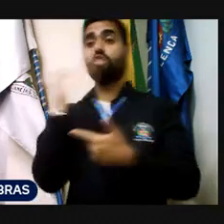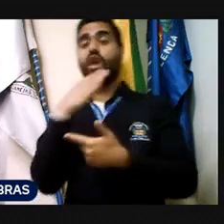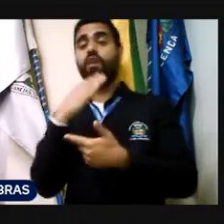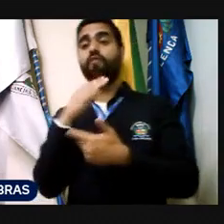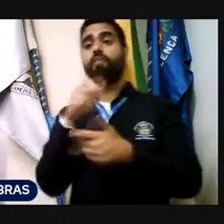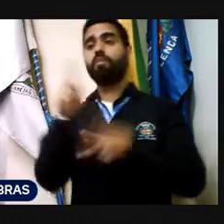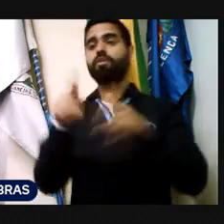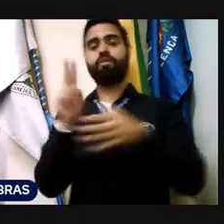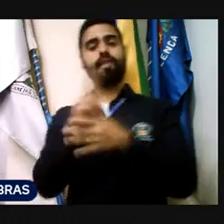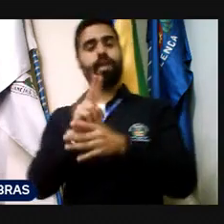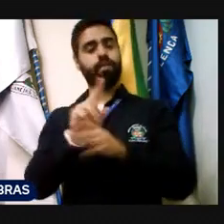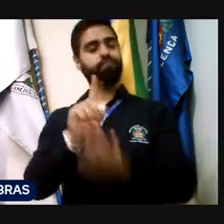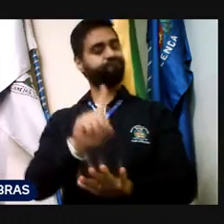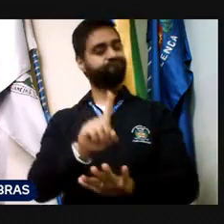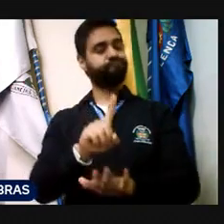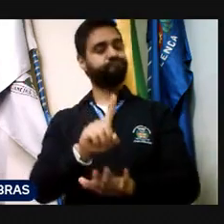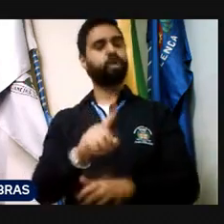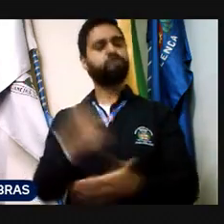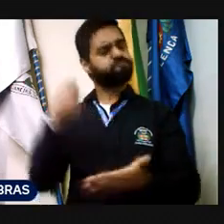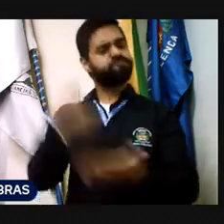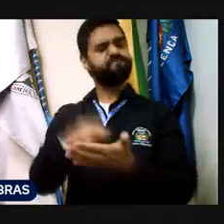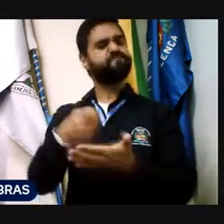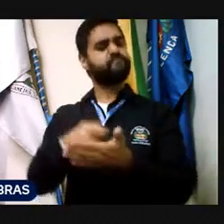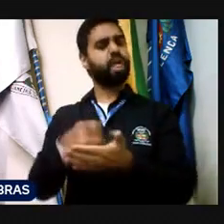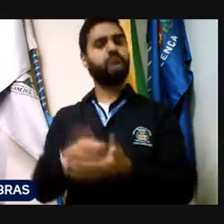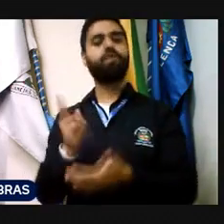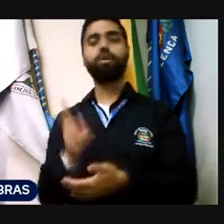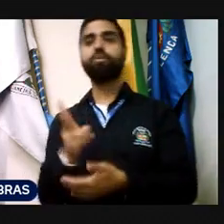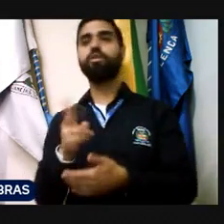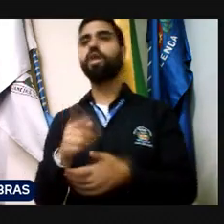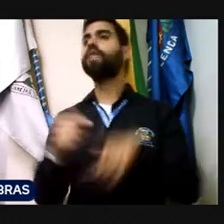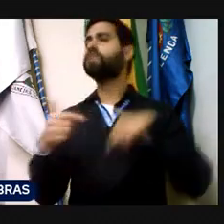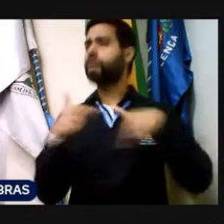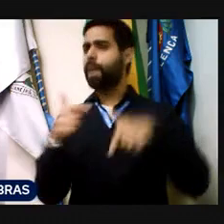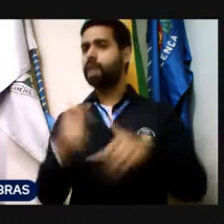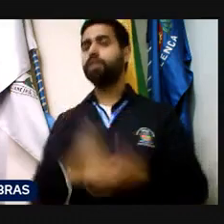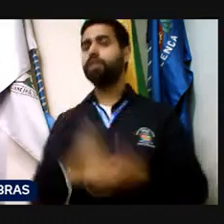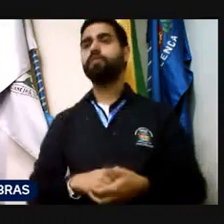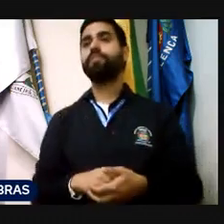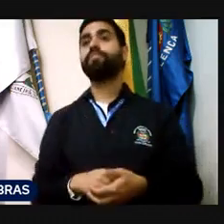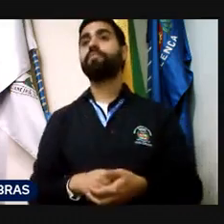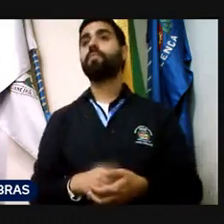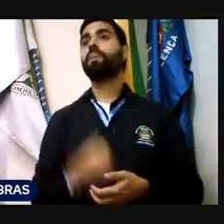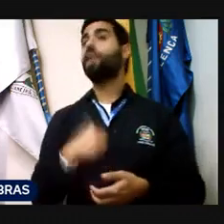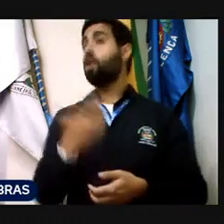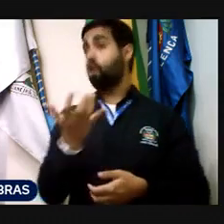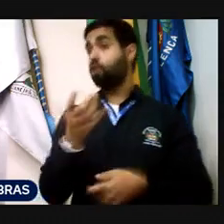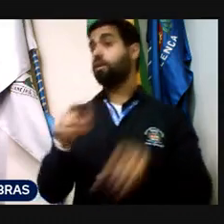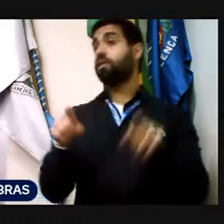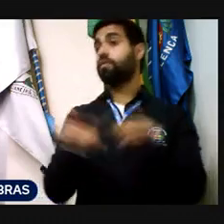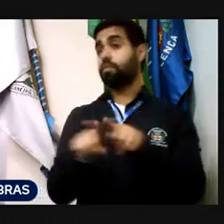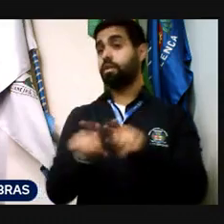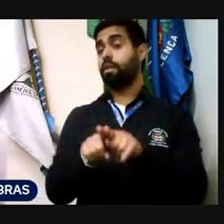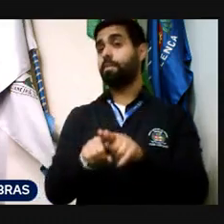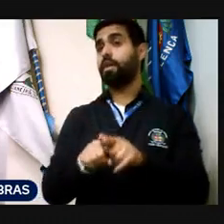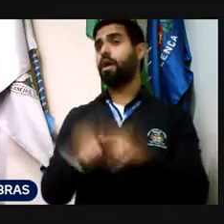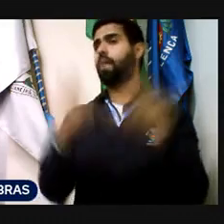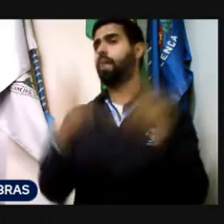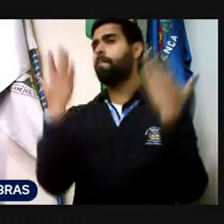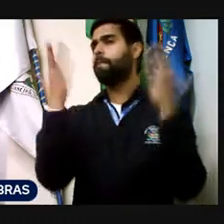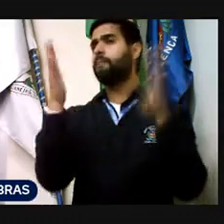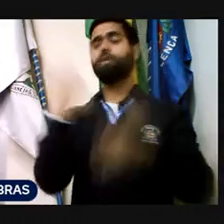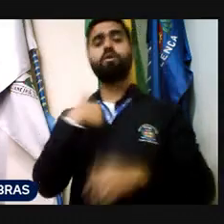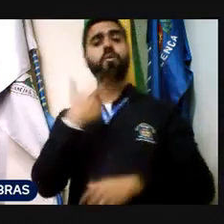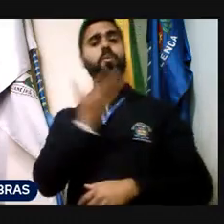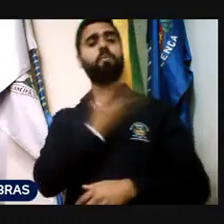de Valença. Então, a gente vai ser incisivo em relação a isso, a gente vai estar brigando. E eu quero estender também, parabenizar um grande amigo,